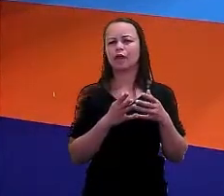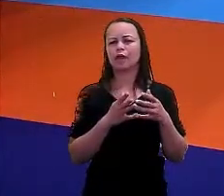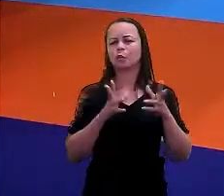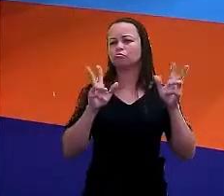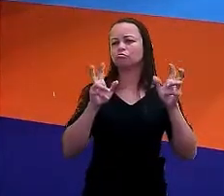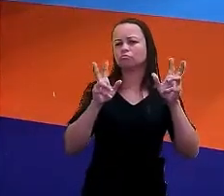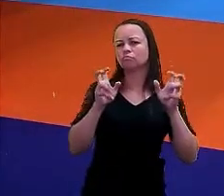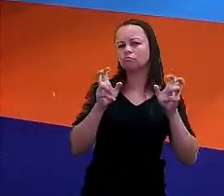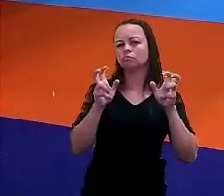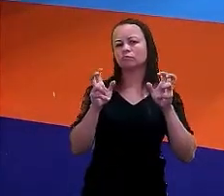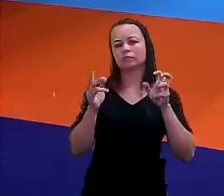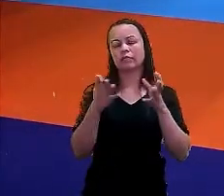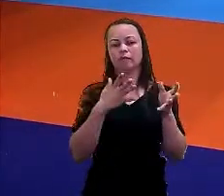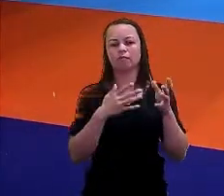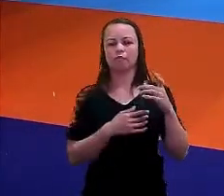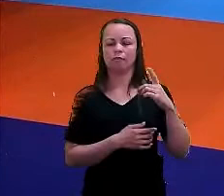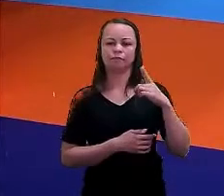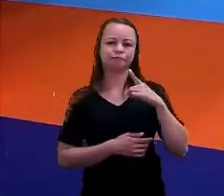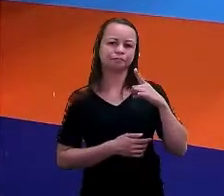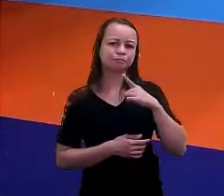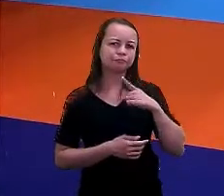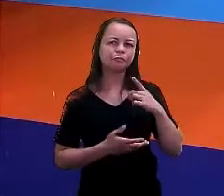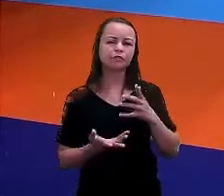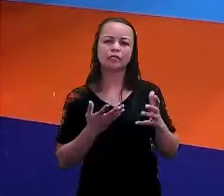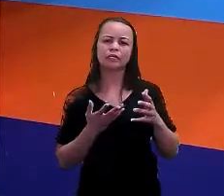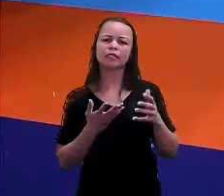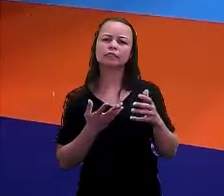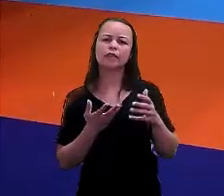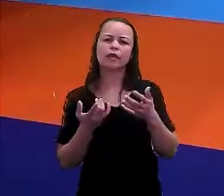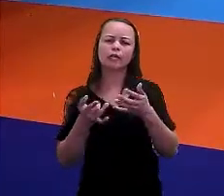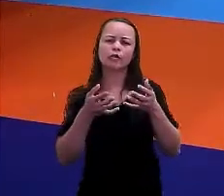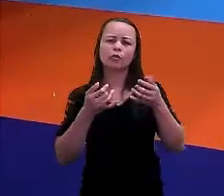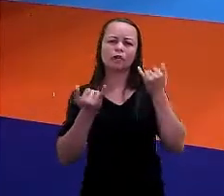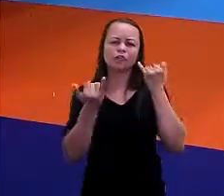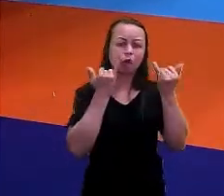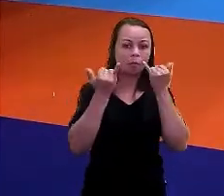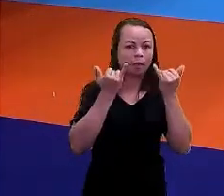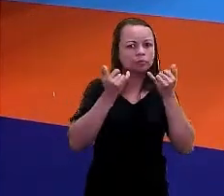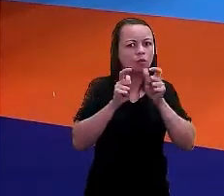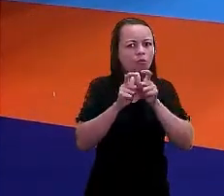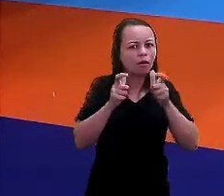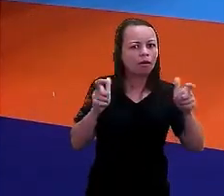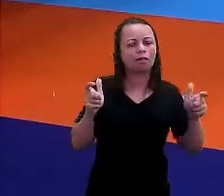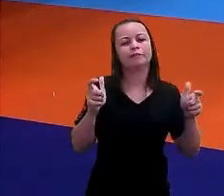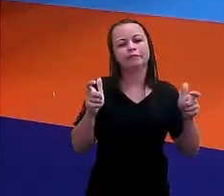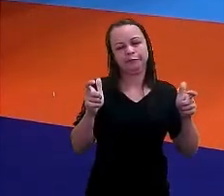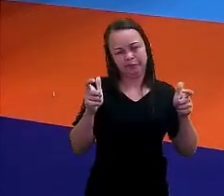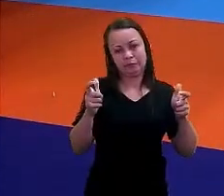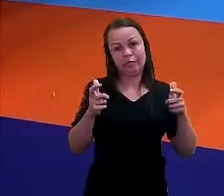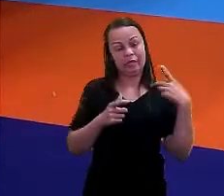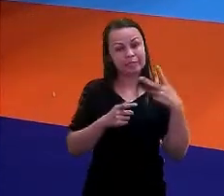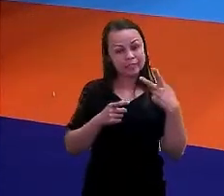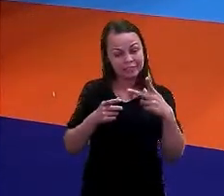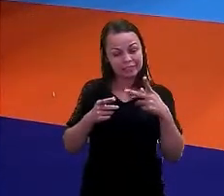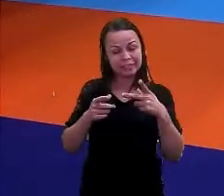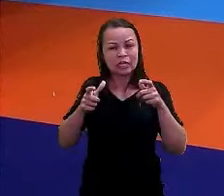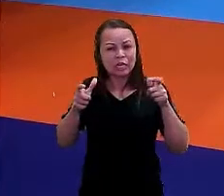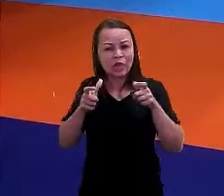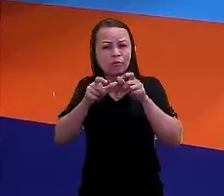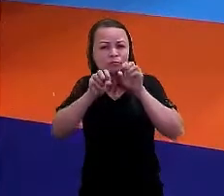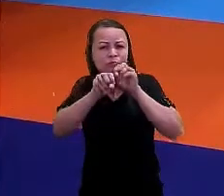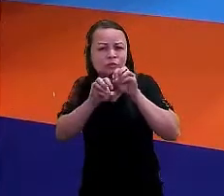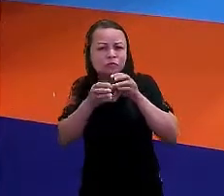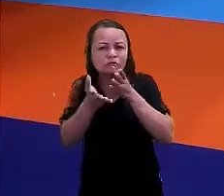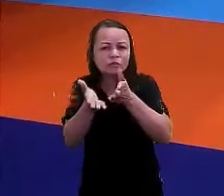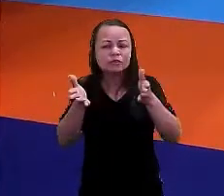gente, que a gente tem vamos dizer assim, um repertório de informação gigantesco. Isso é apenas a pontinha do iceberg de coisas